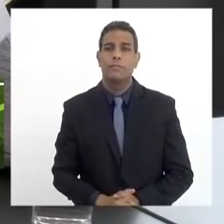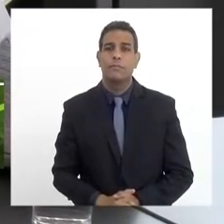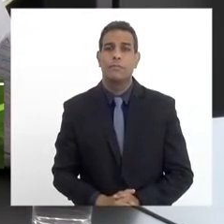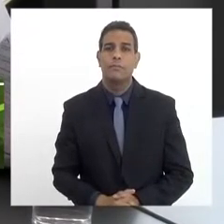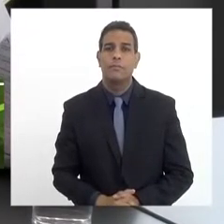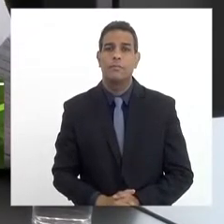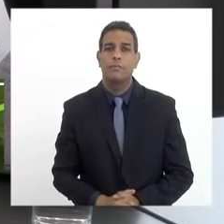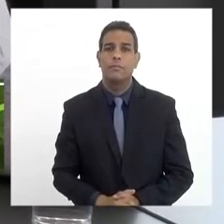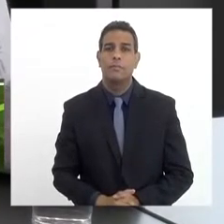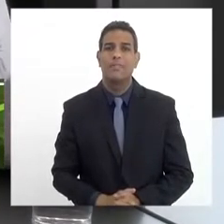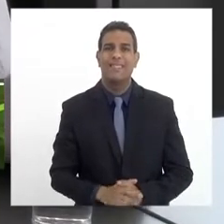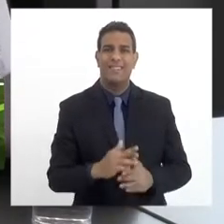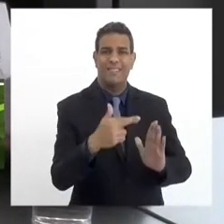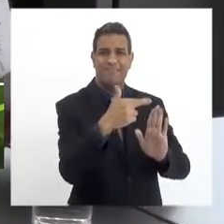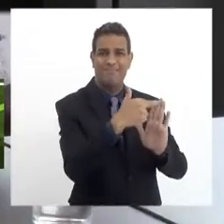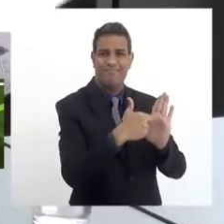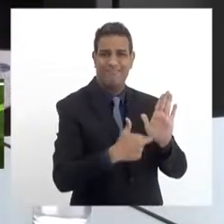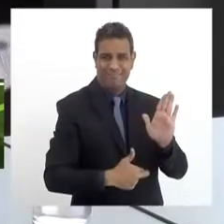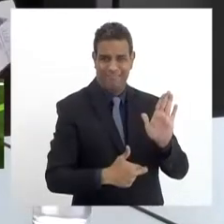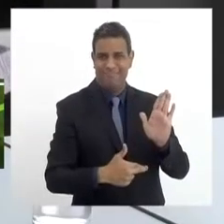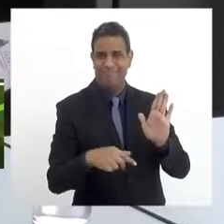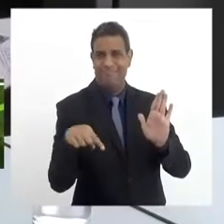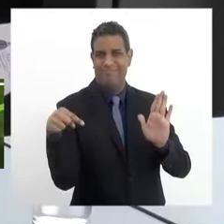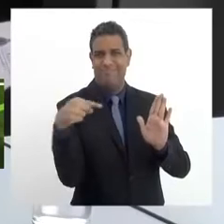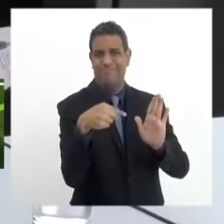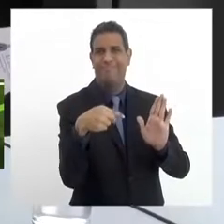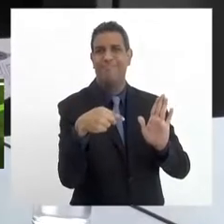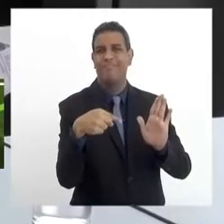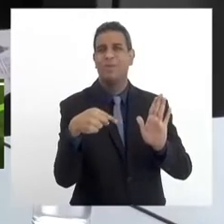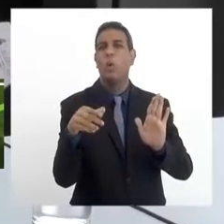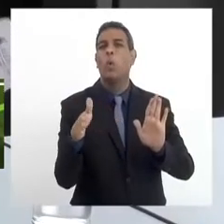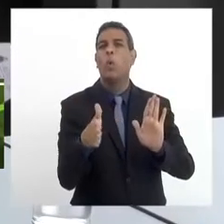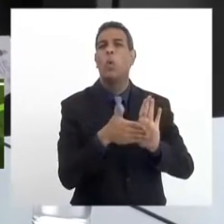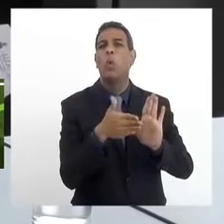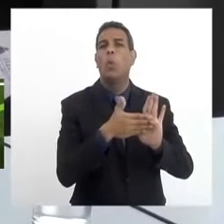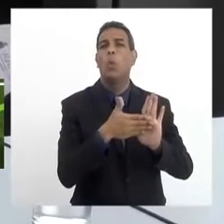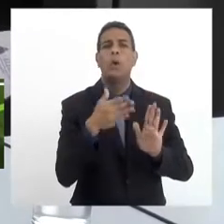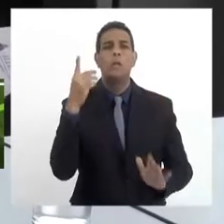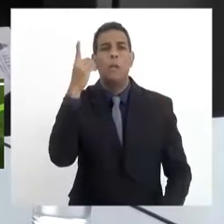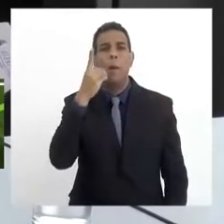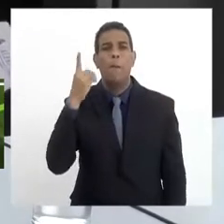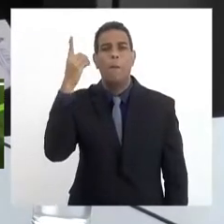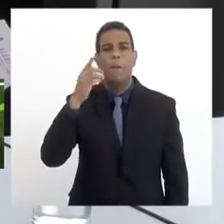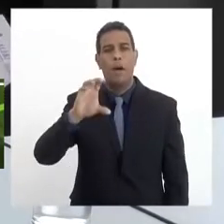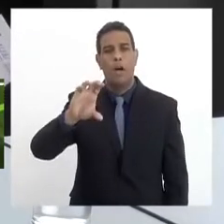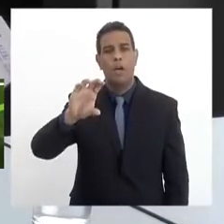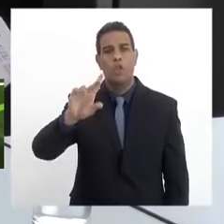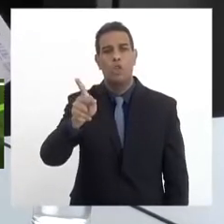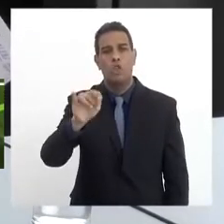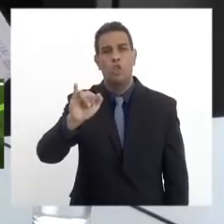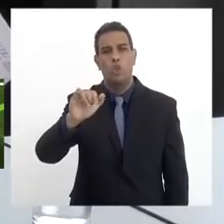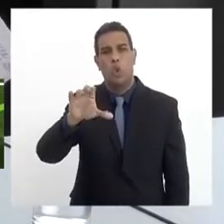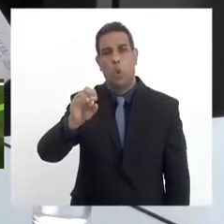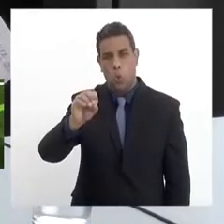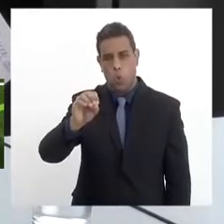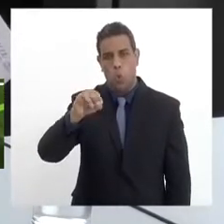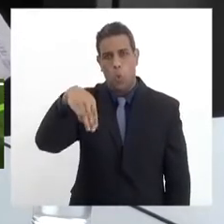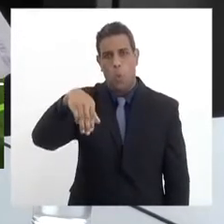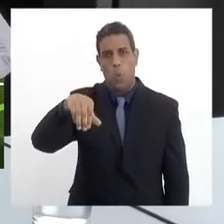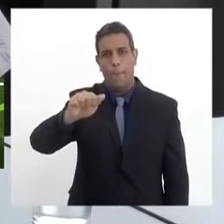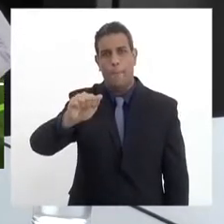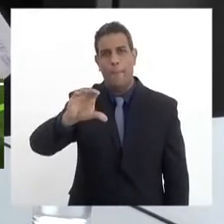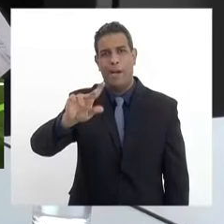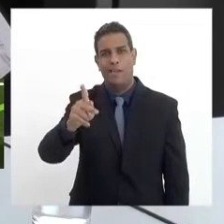O relator foi o deputado Chico Machado. Deputado Chico